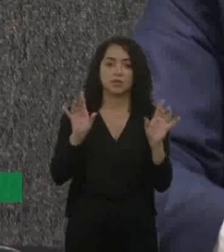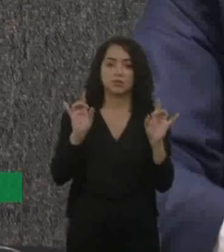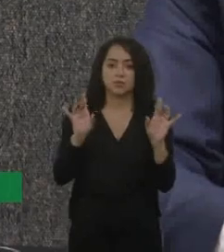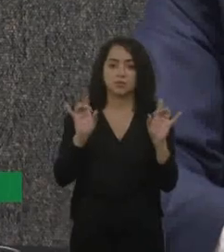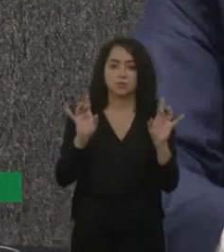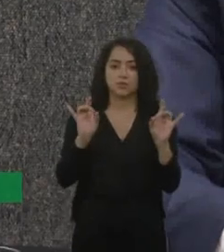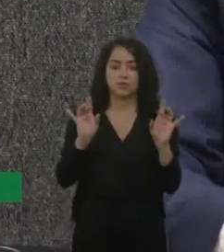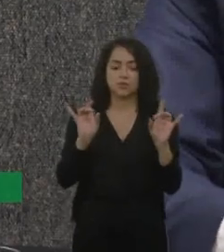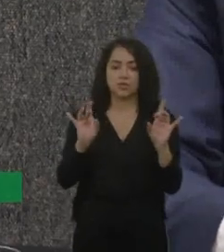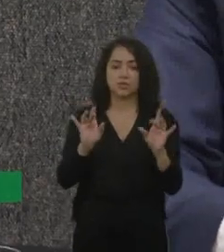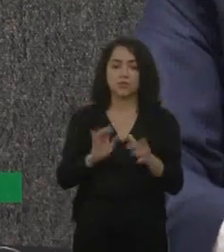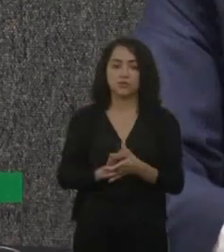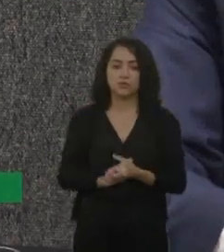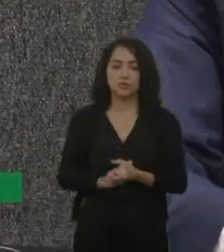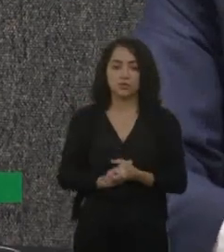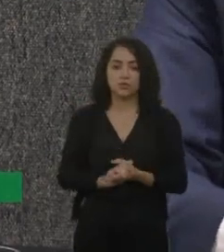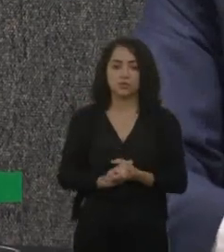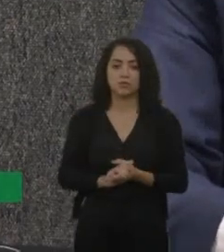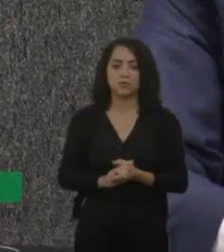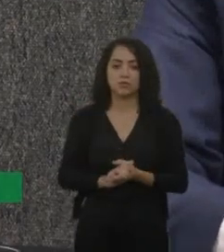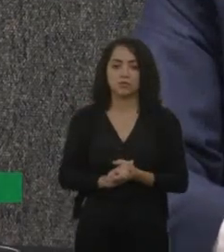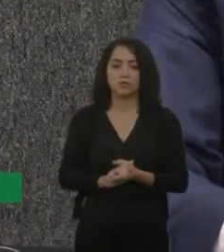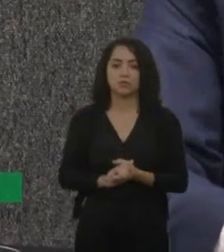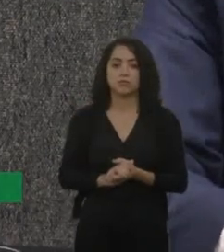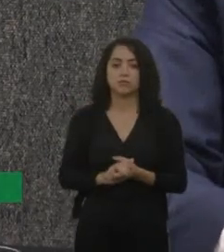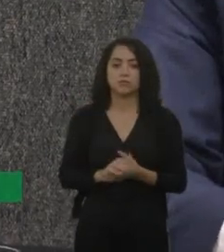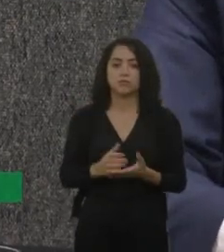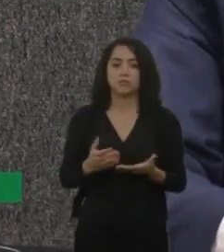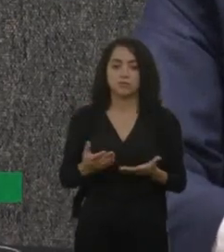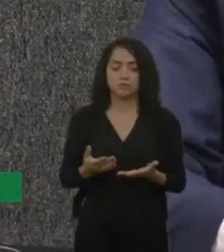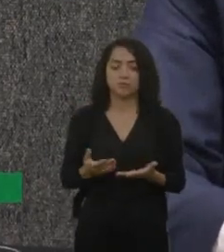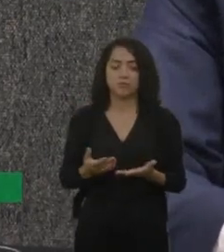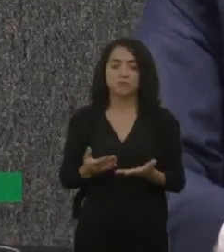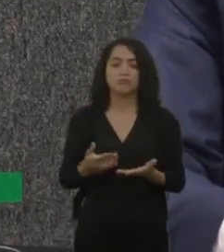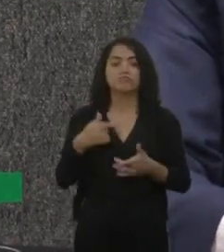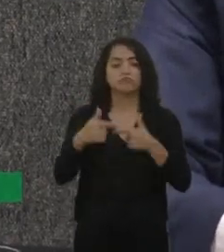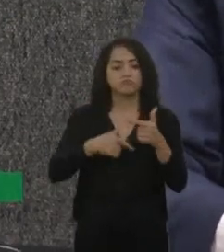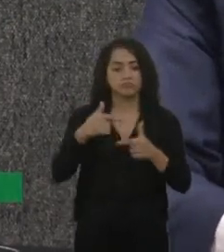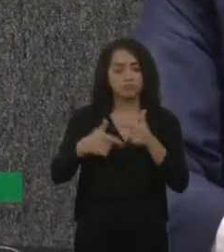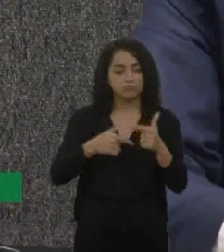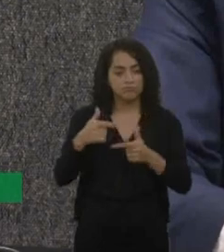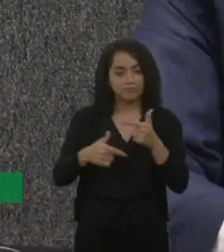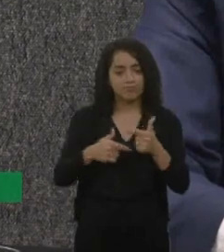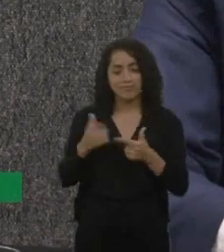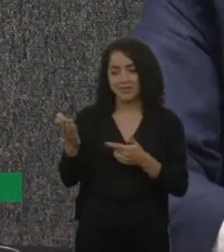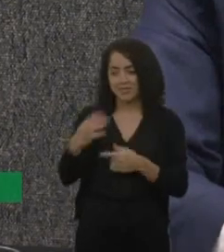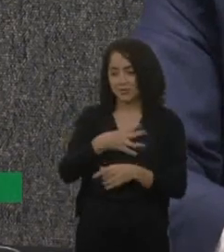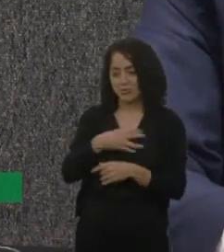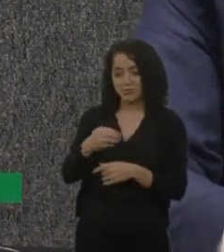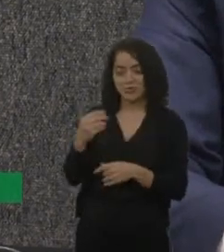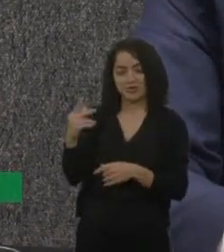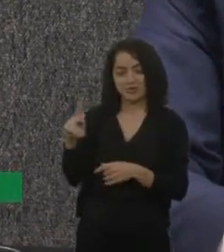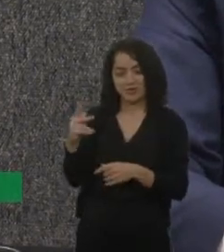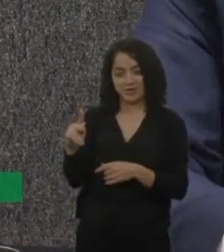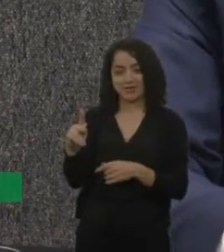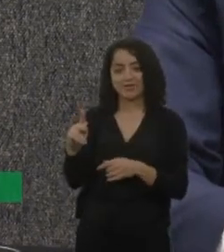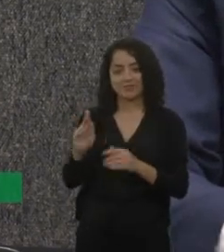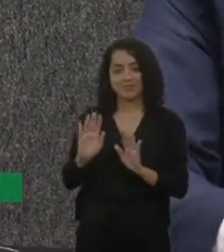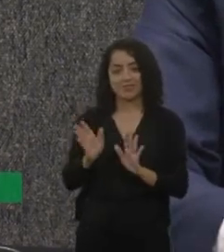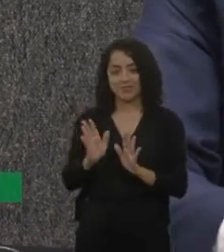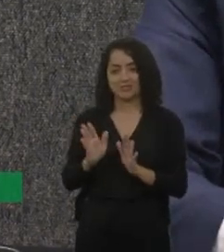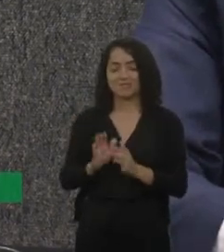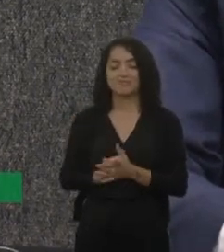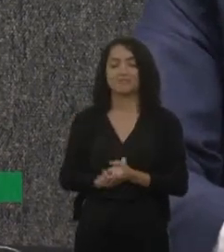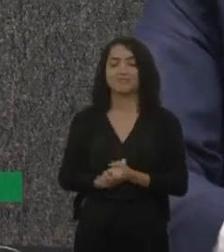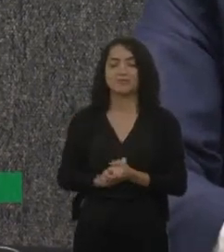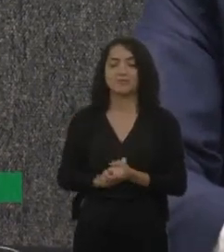Margarete. Eu tive a oportunidade de trabalhar com o filho da Margarete. E